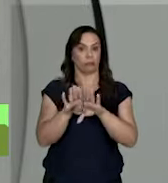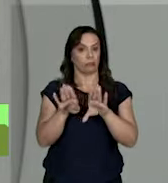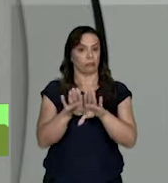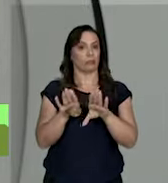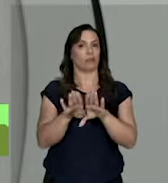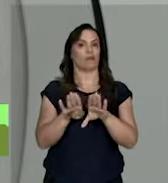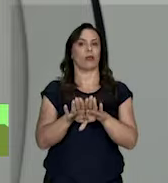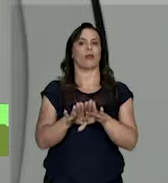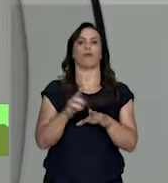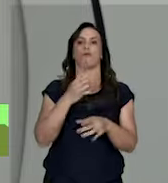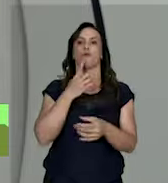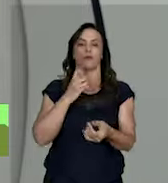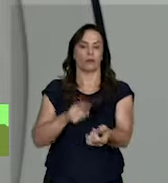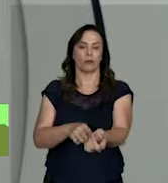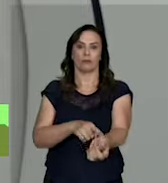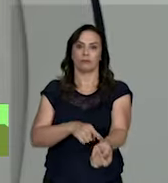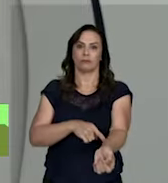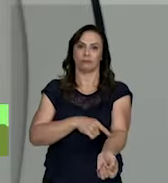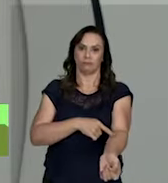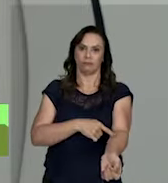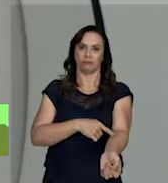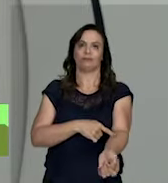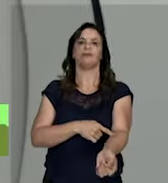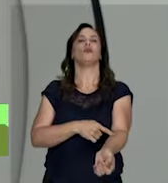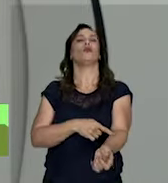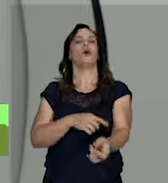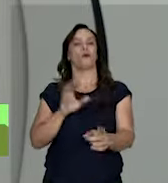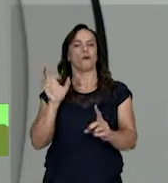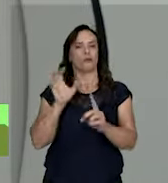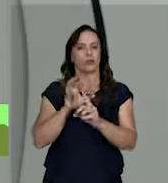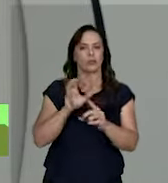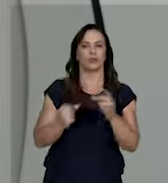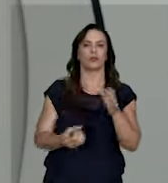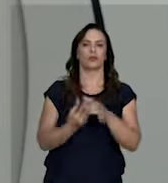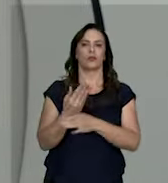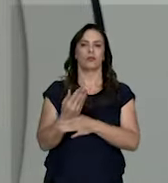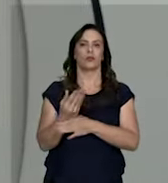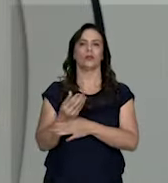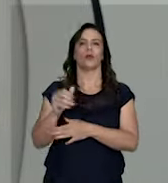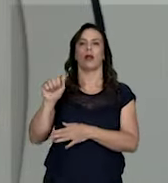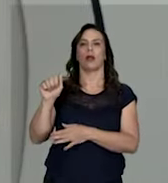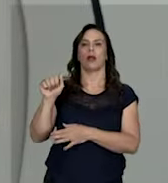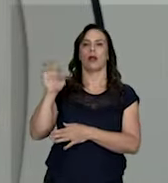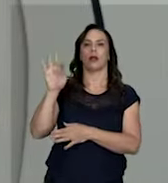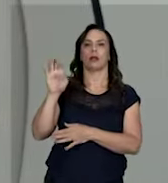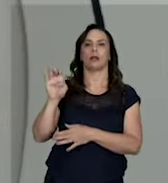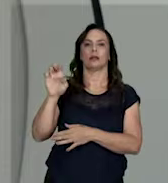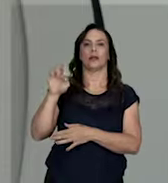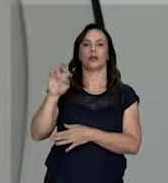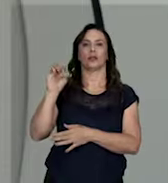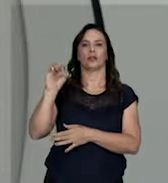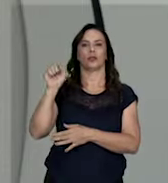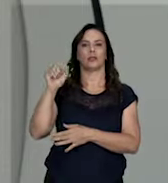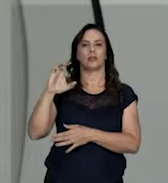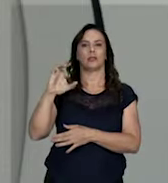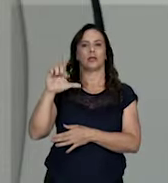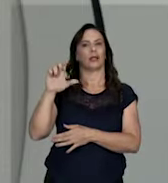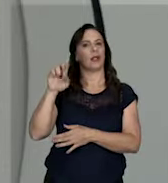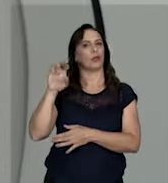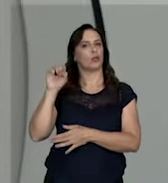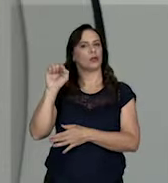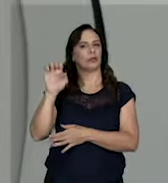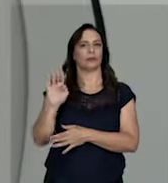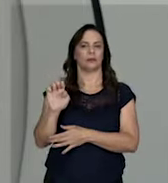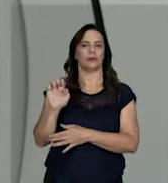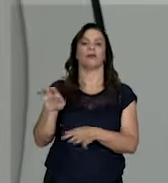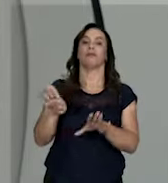levando à formação da aterosclerose, a formação das placas de ateroma, aumentando aí o risco de acidentes vasculares,